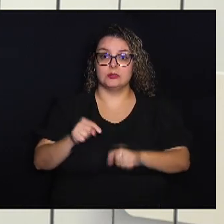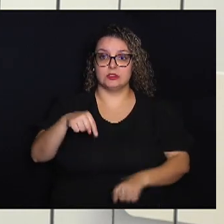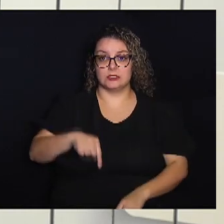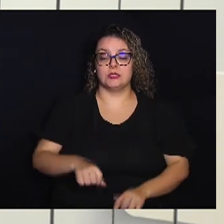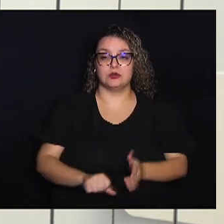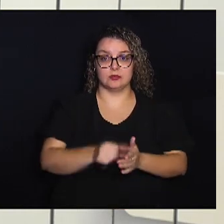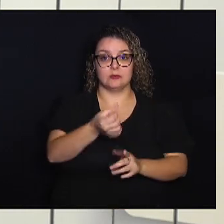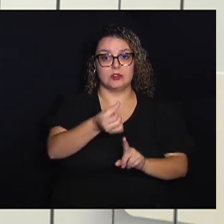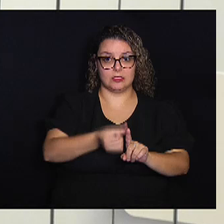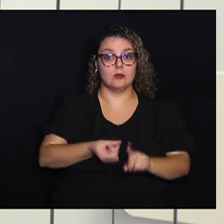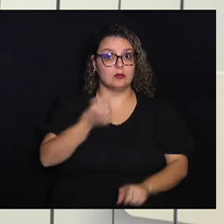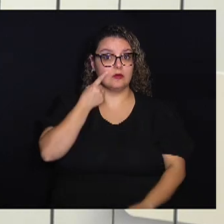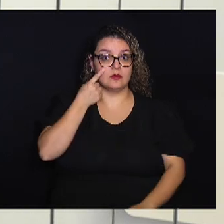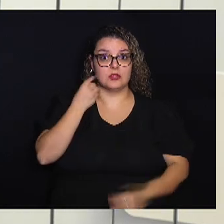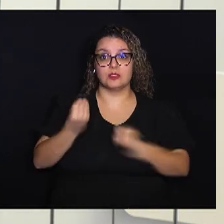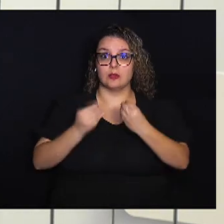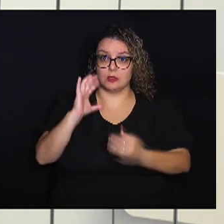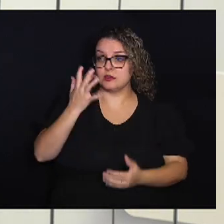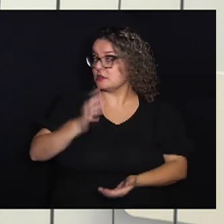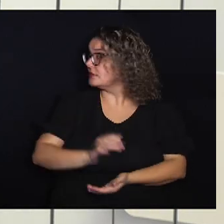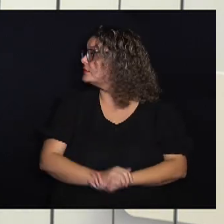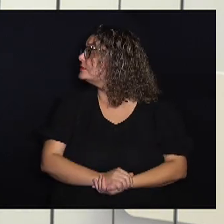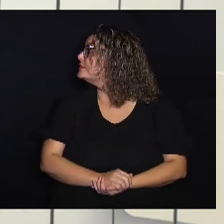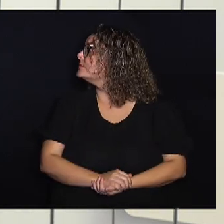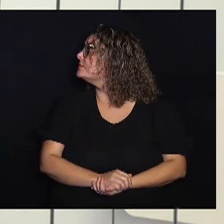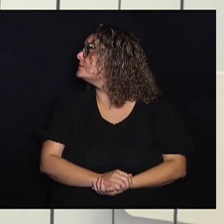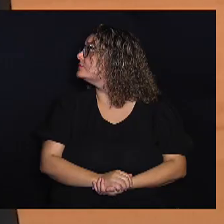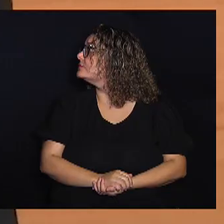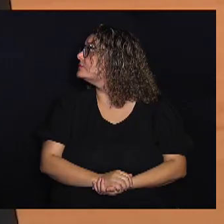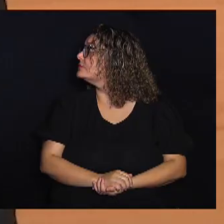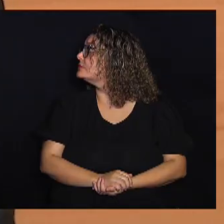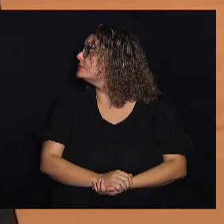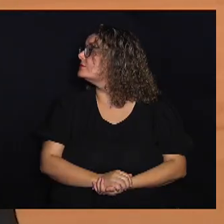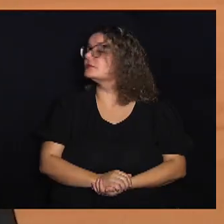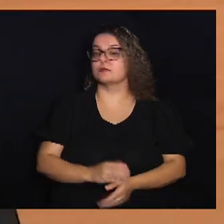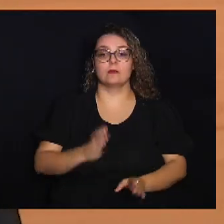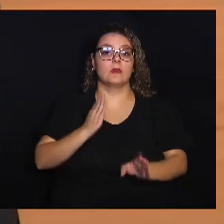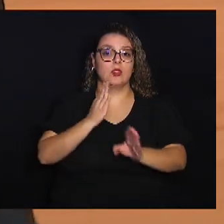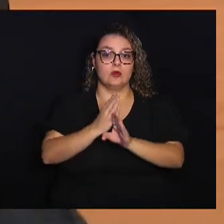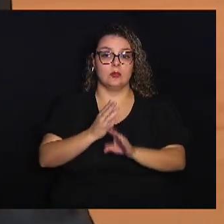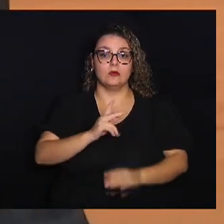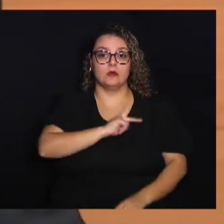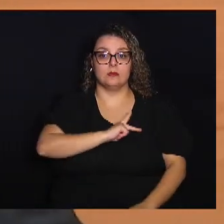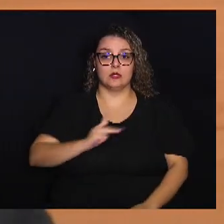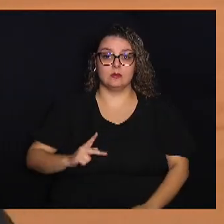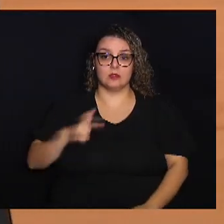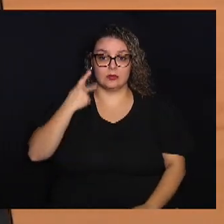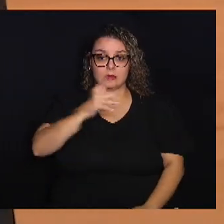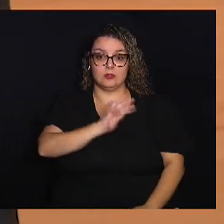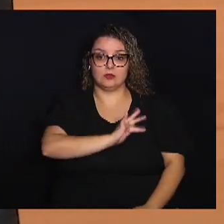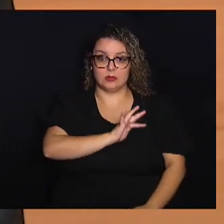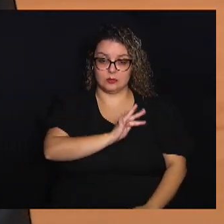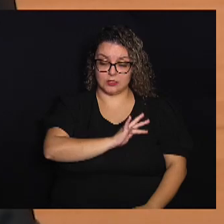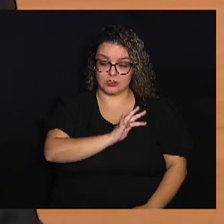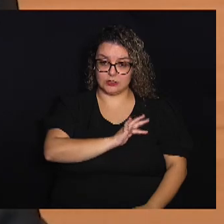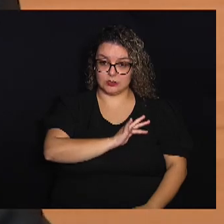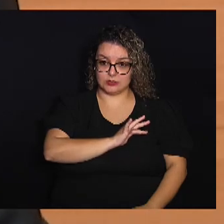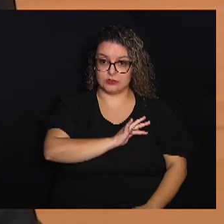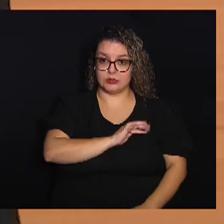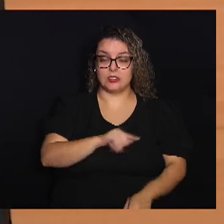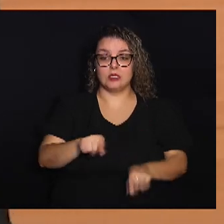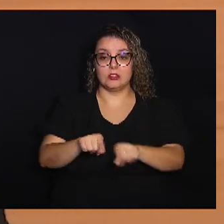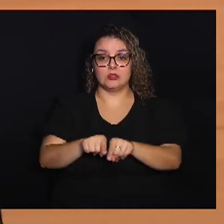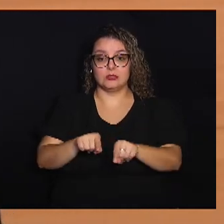primeiro semestre. Acompanhe como foi. O encontro foi presidido pelo vereador Fernando Mendes e